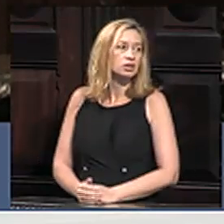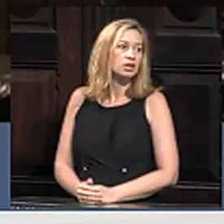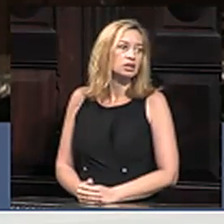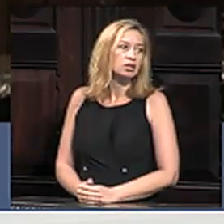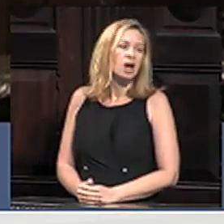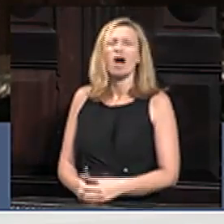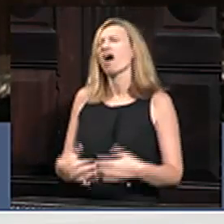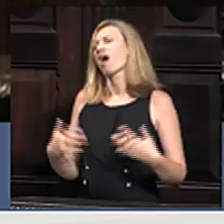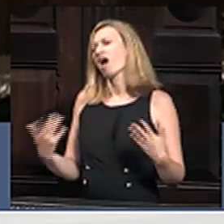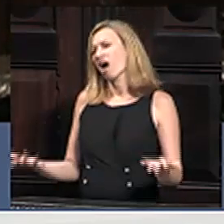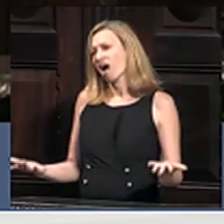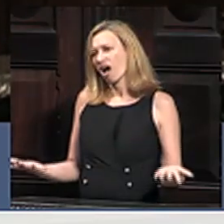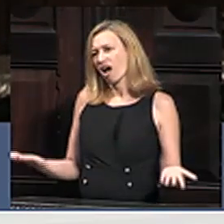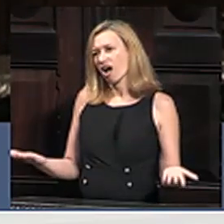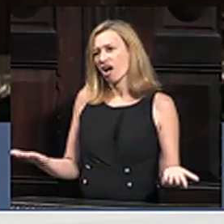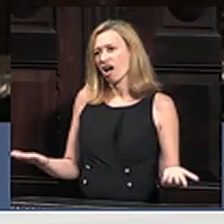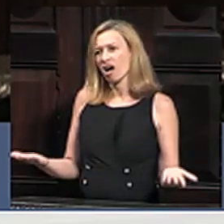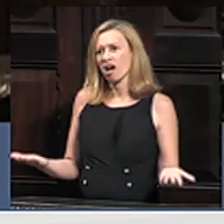mas